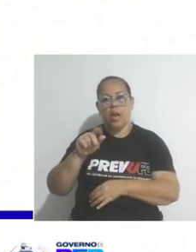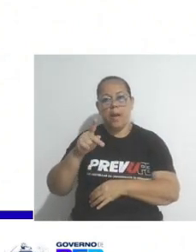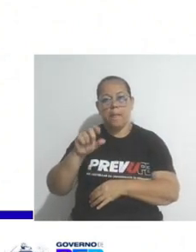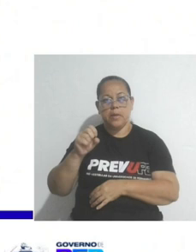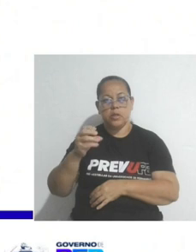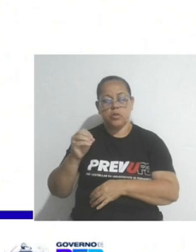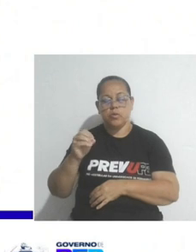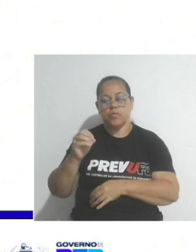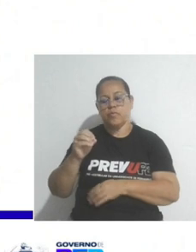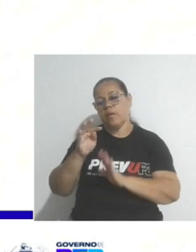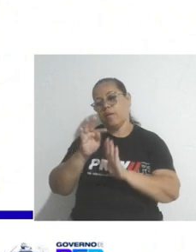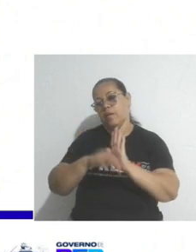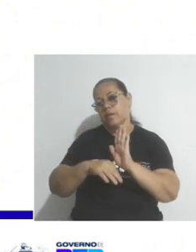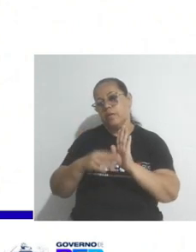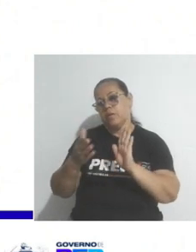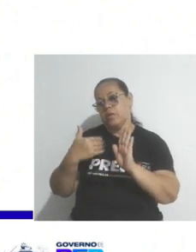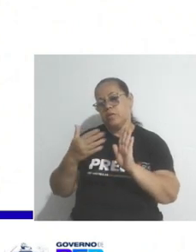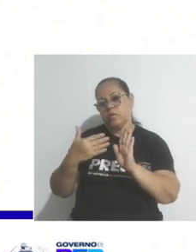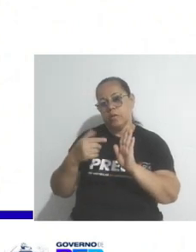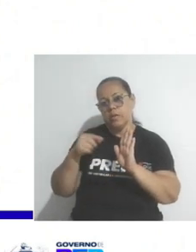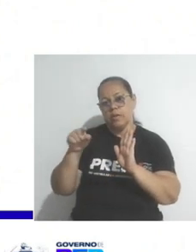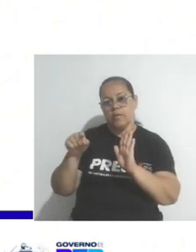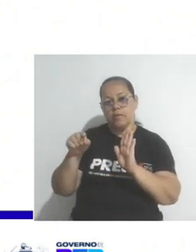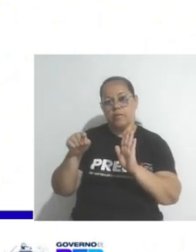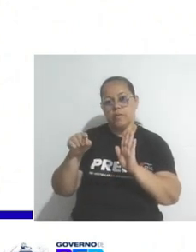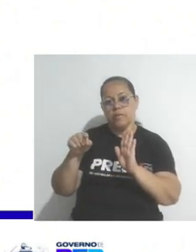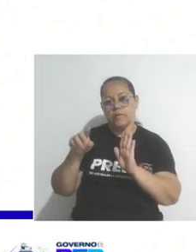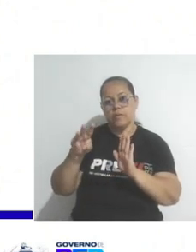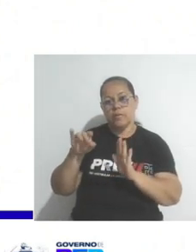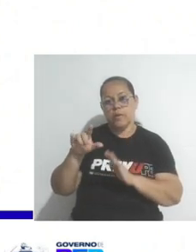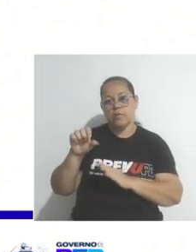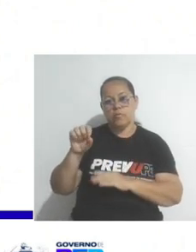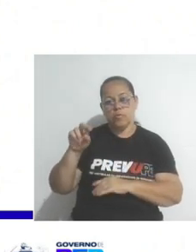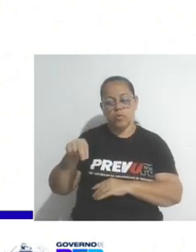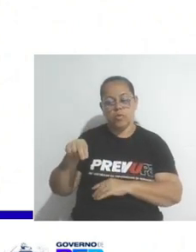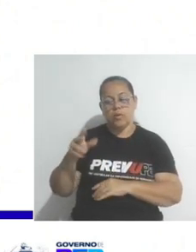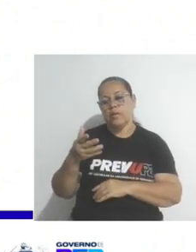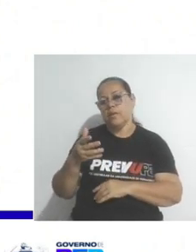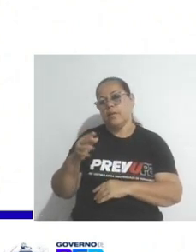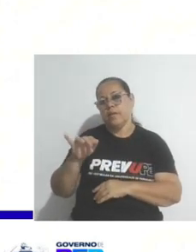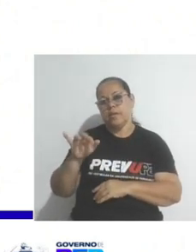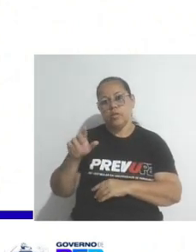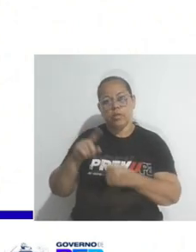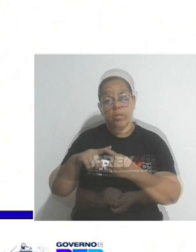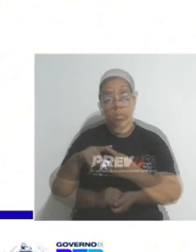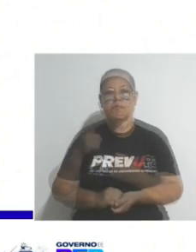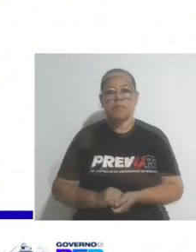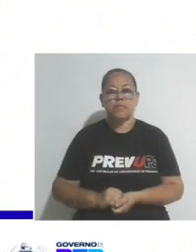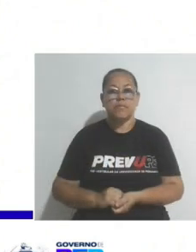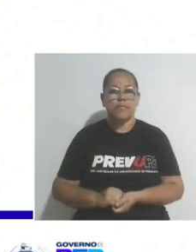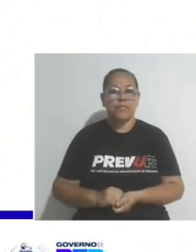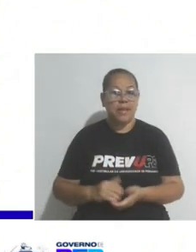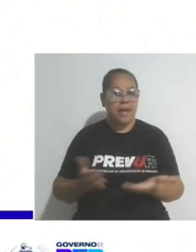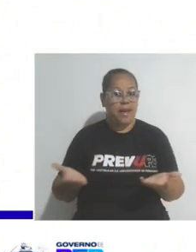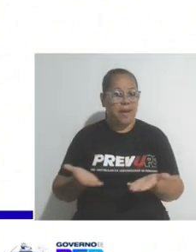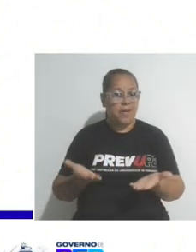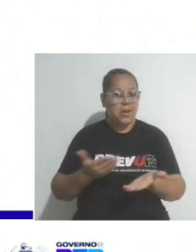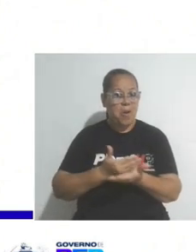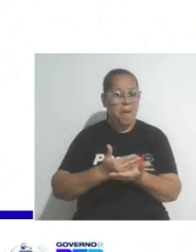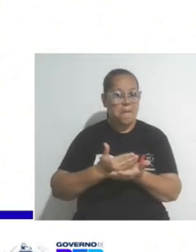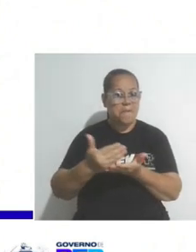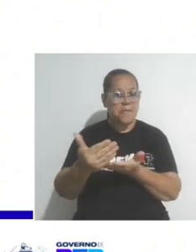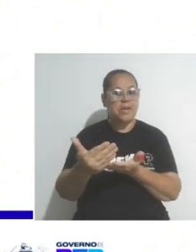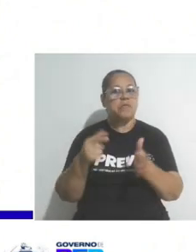adaptado do livro Decifra na Terra de Wilson Teixeira e colaboradores chegamos à